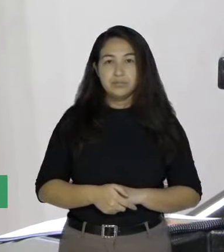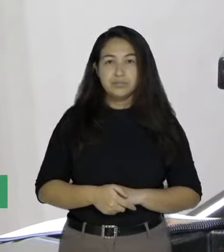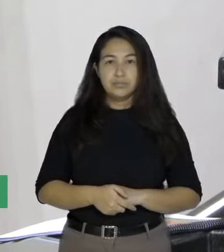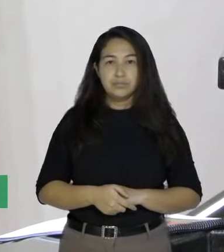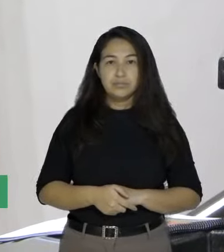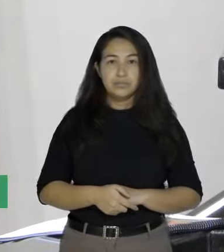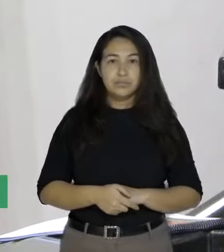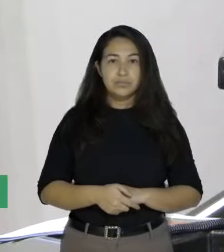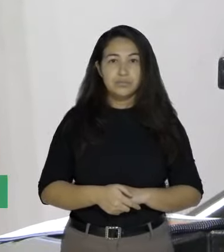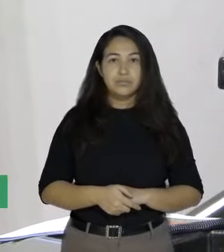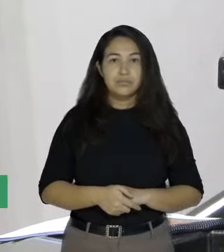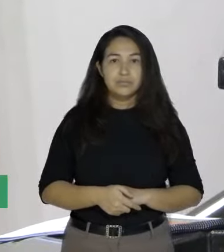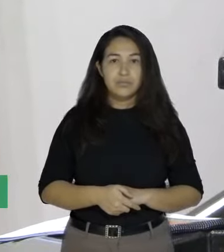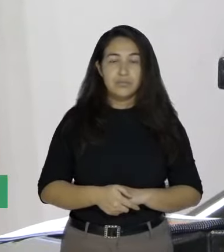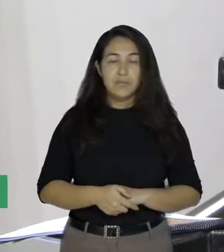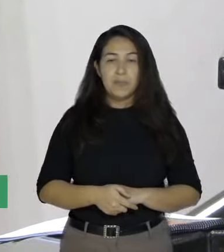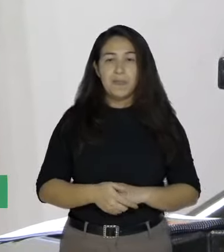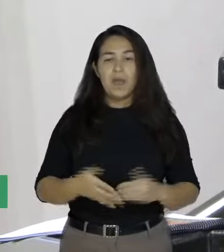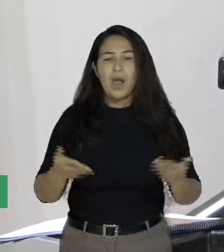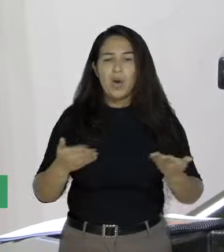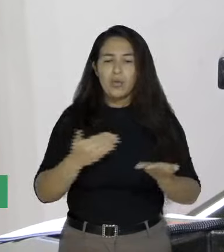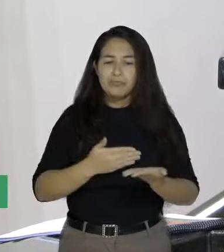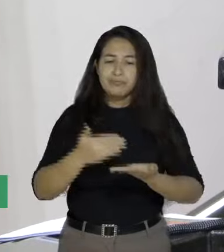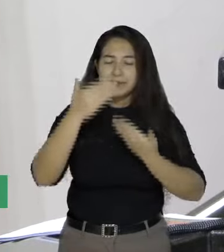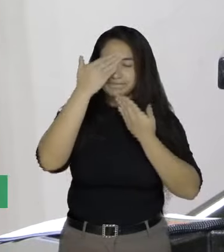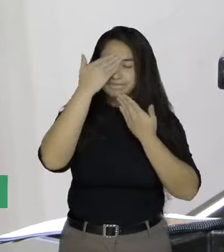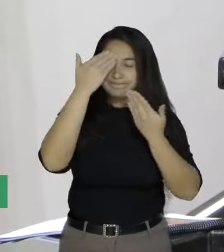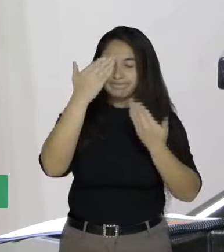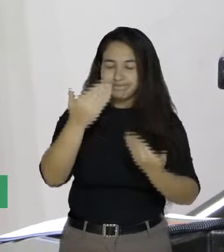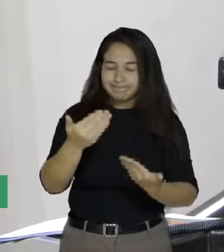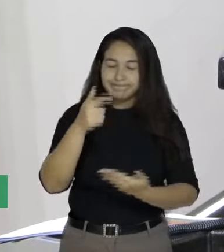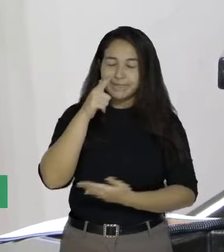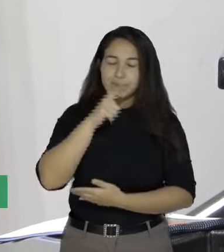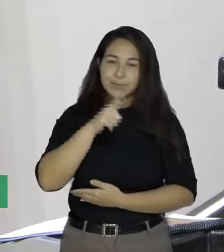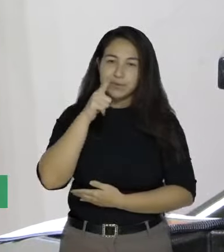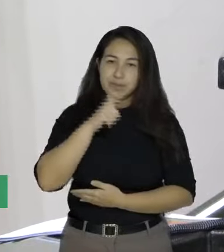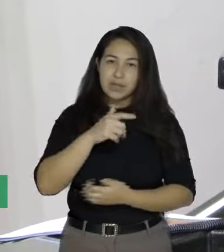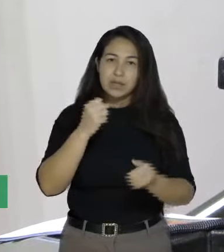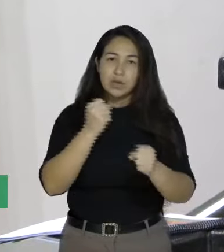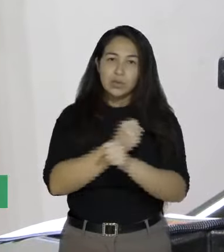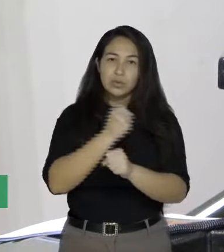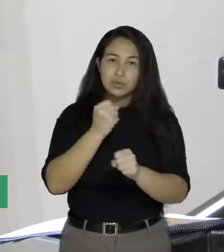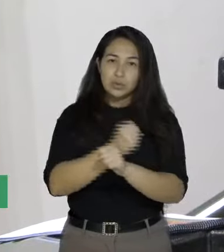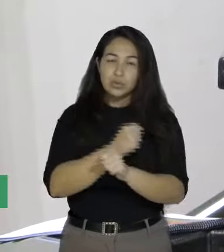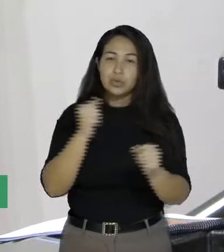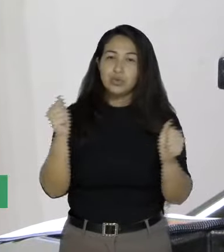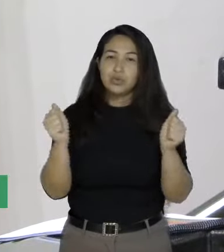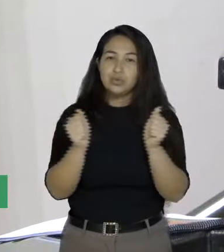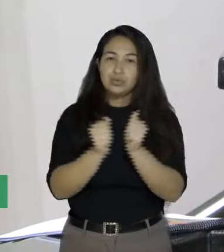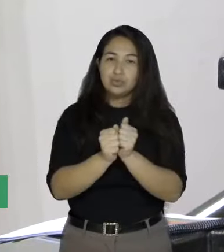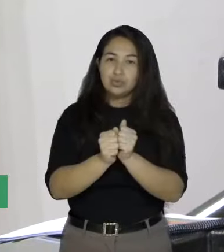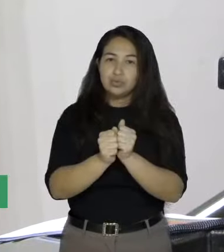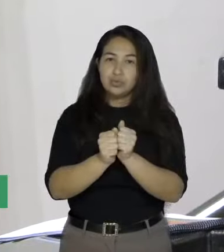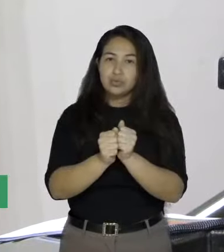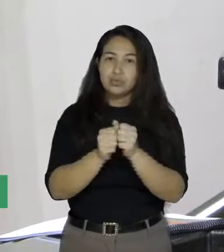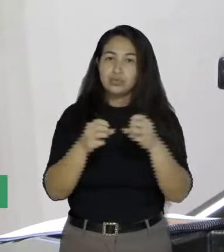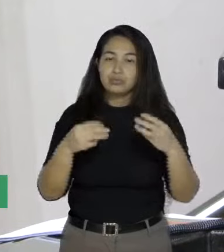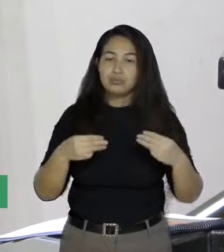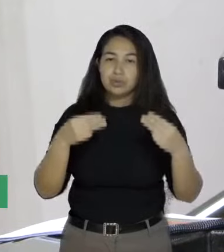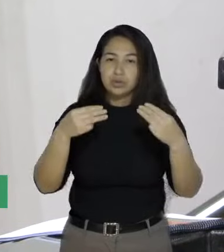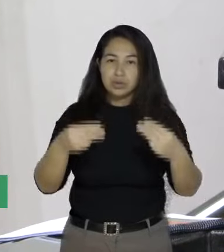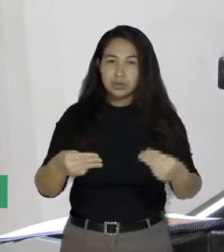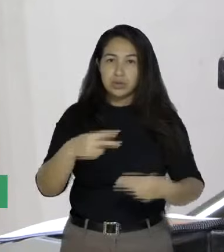muita gratidão pela oportunidade de construirmos juntos o Ministério Público mais